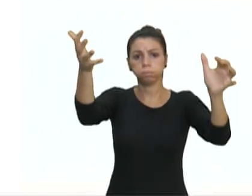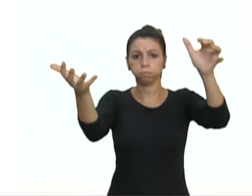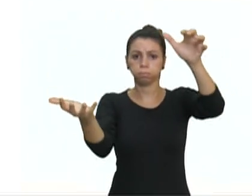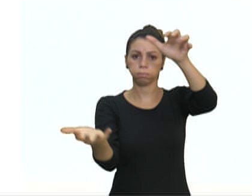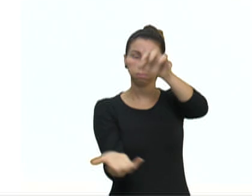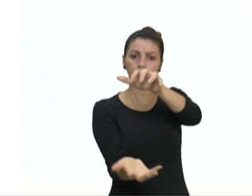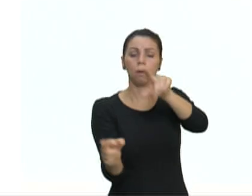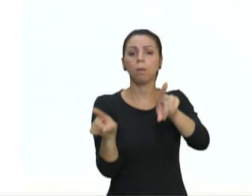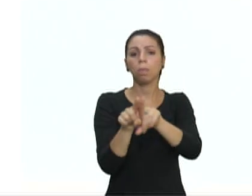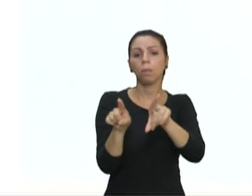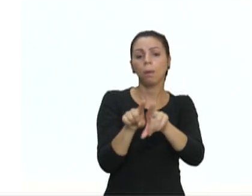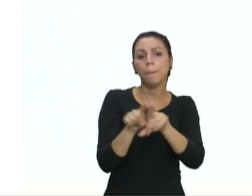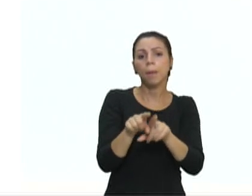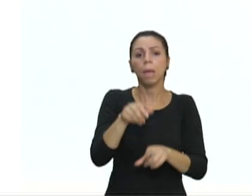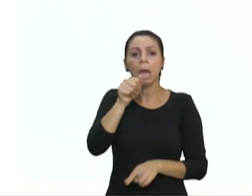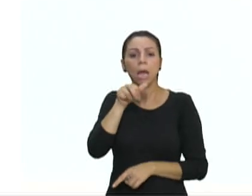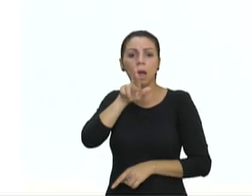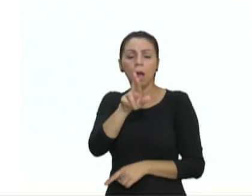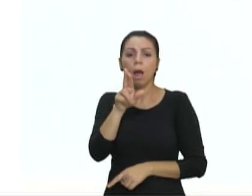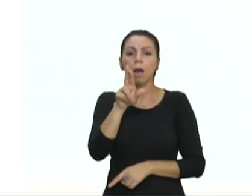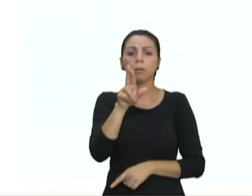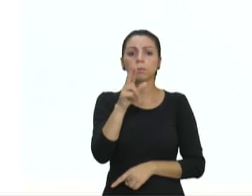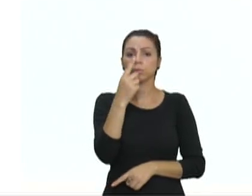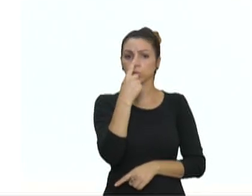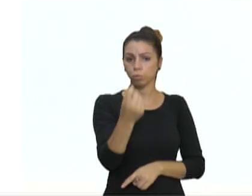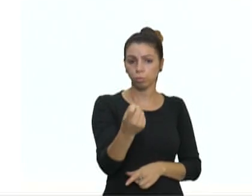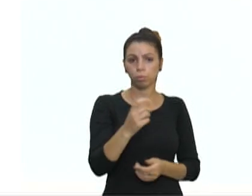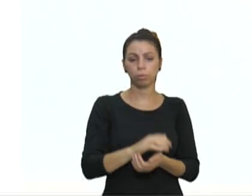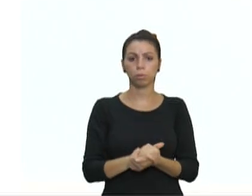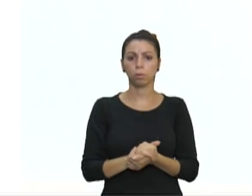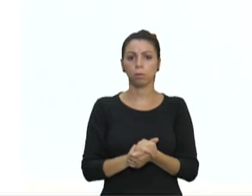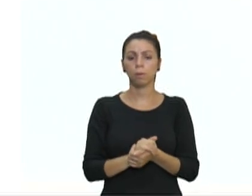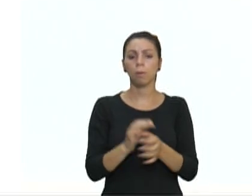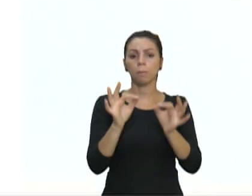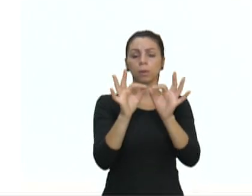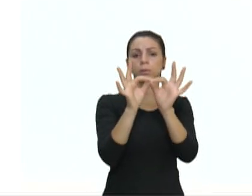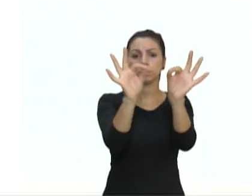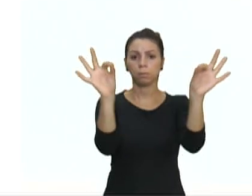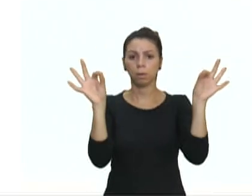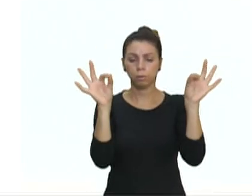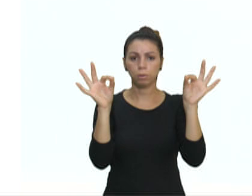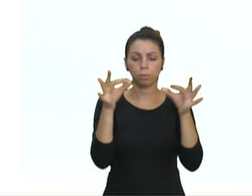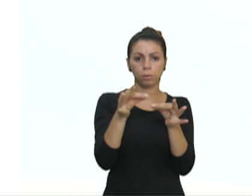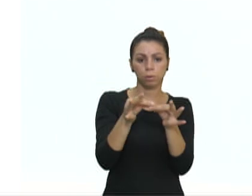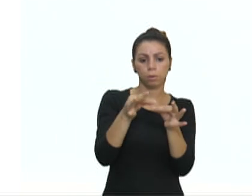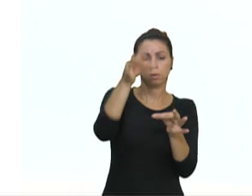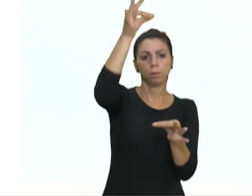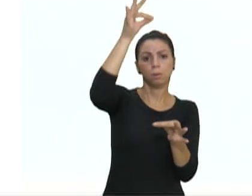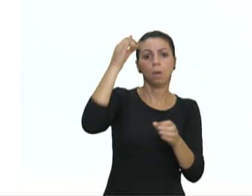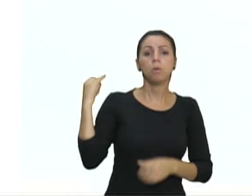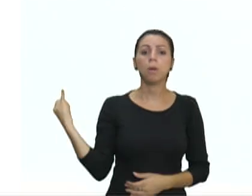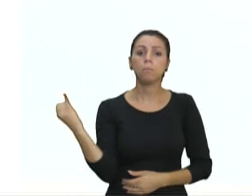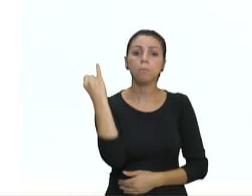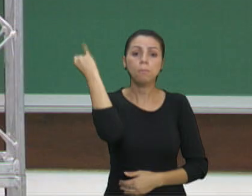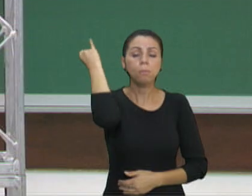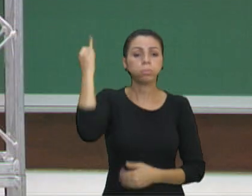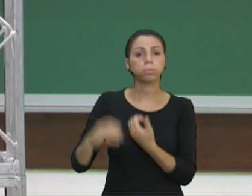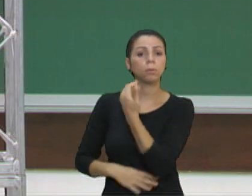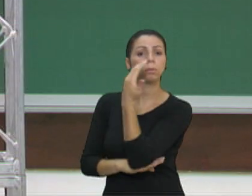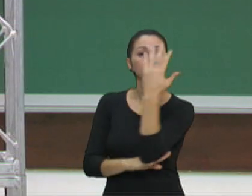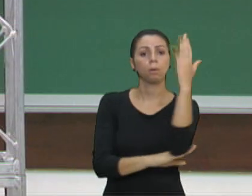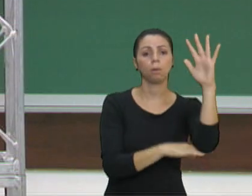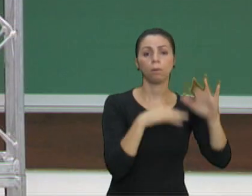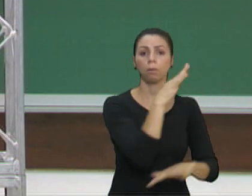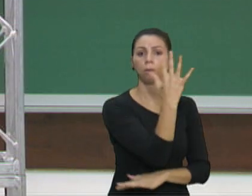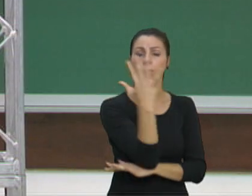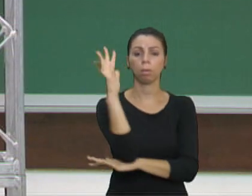da poluição. Falamos de latitude, longitude e também da importância da vegetação. Todos